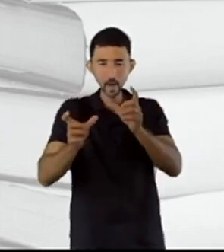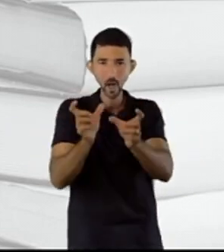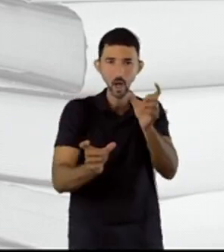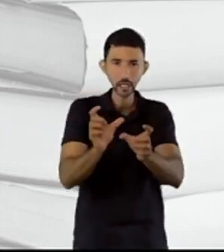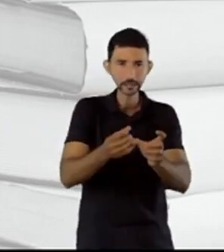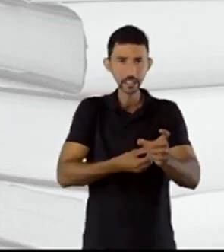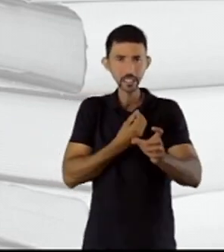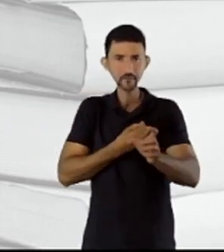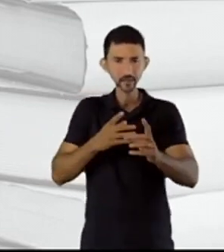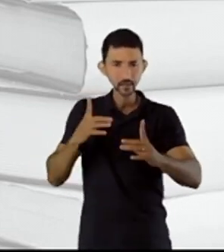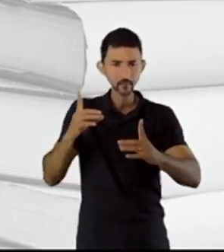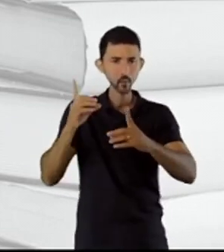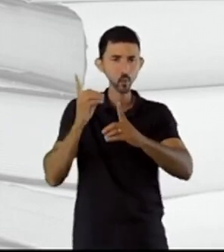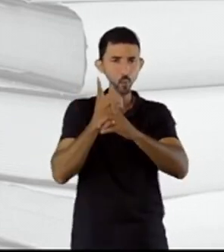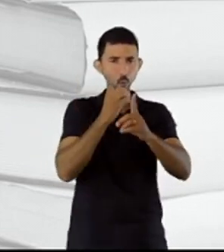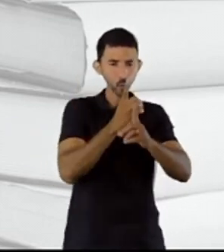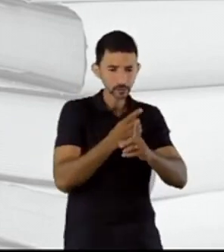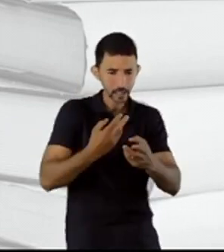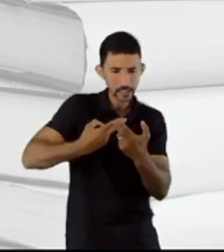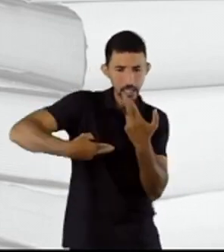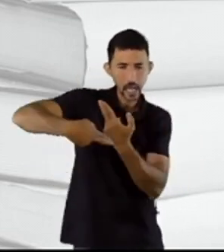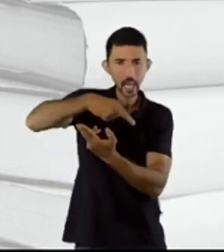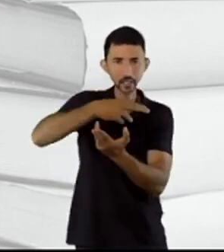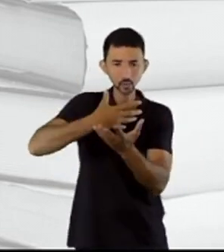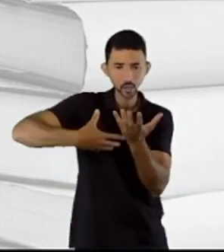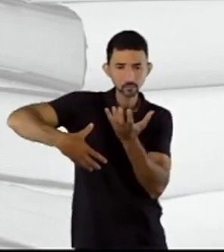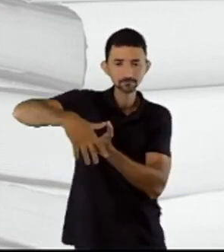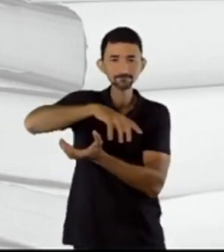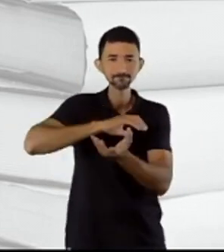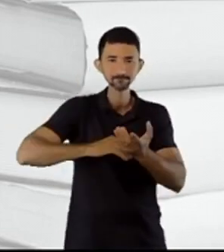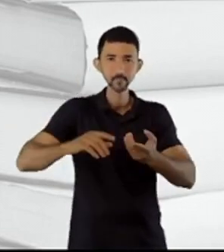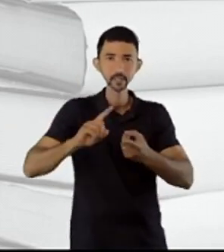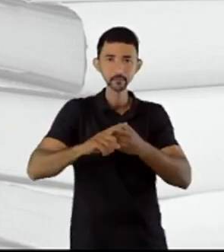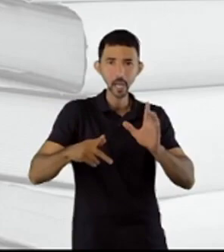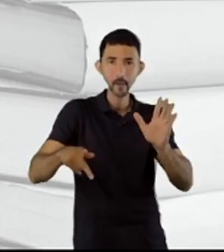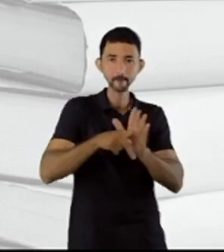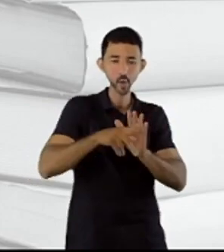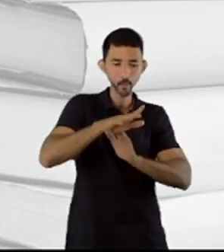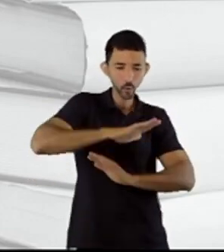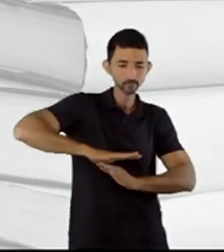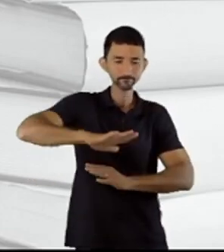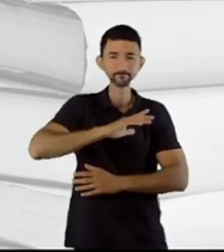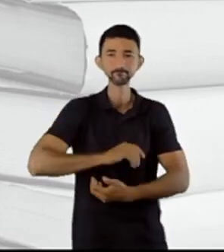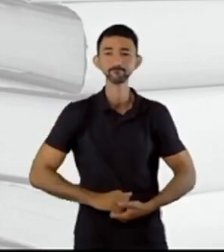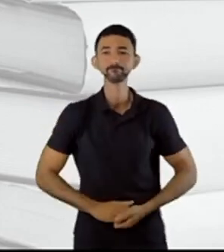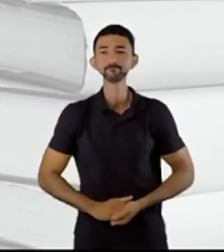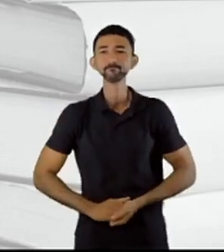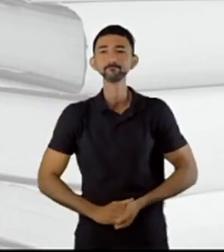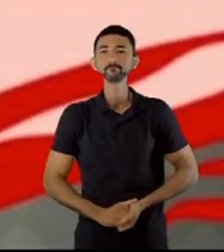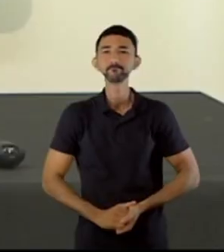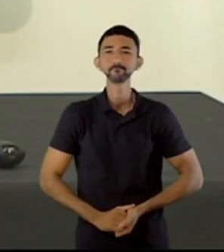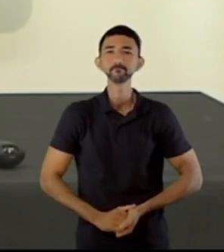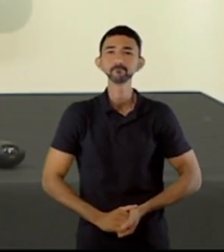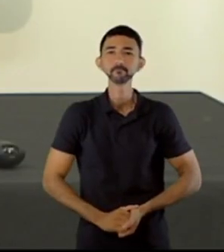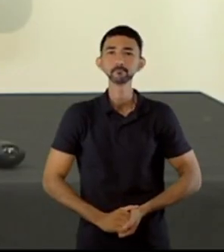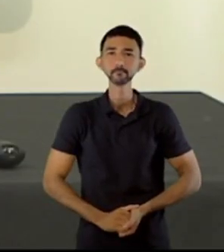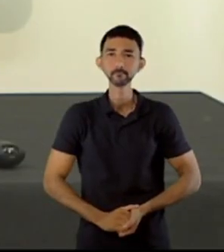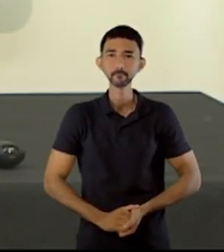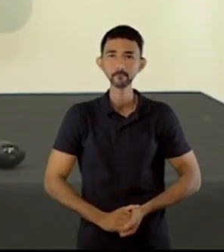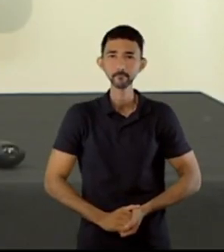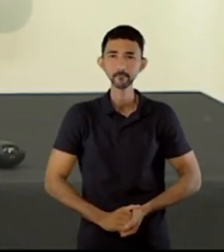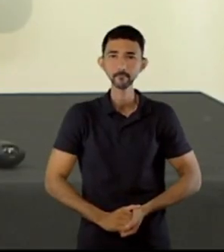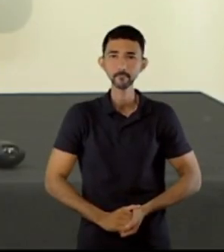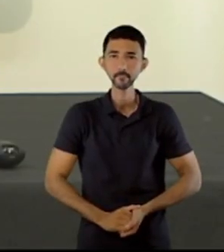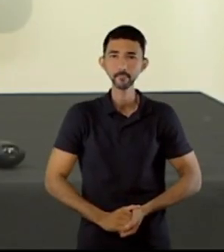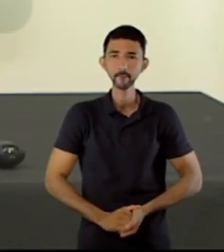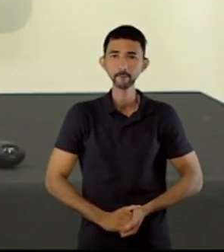vão se relacionar entre si e entre o ambiente. Tudo bem?